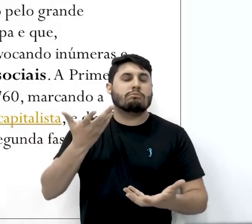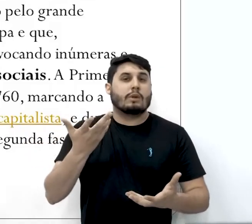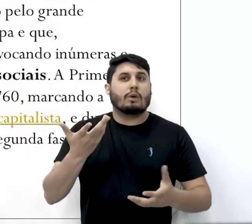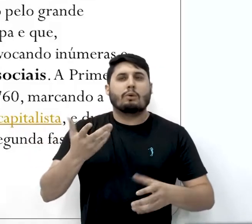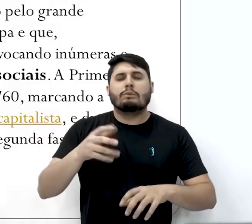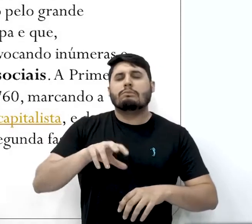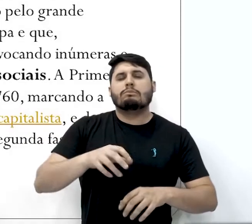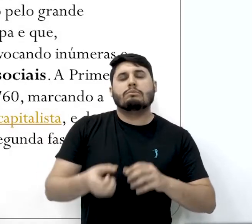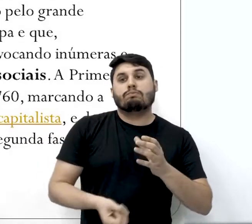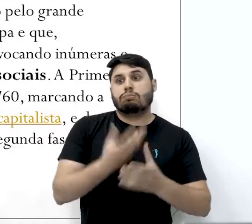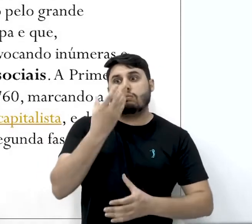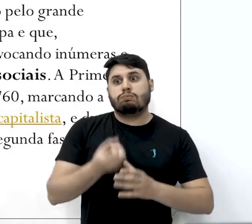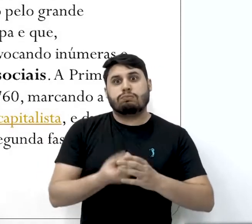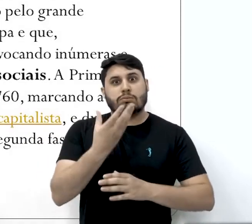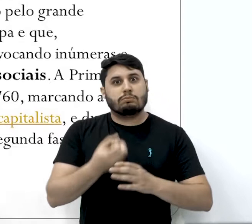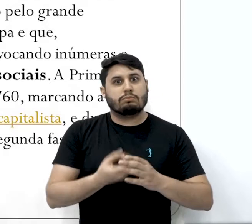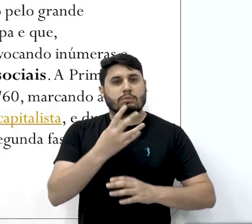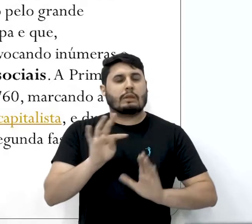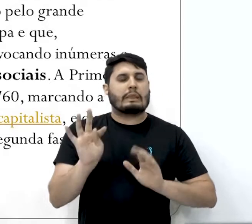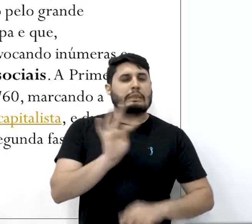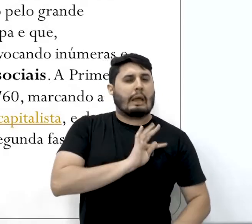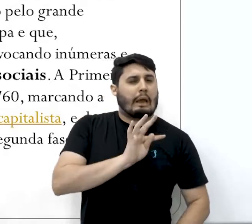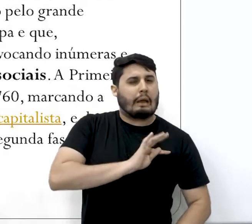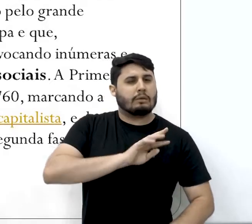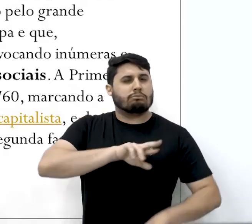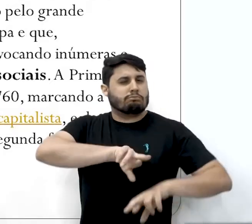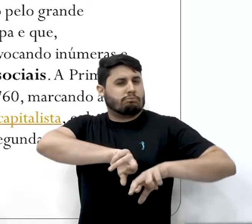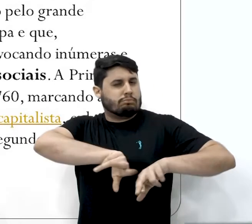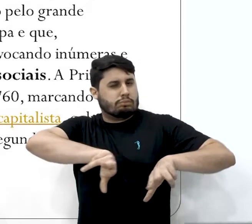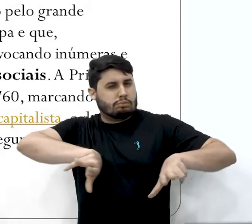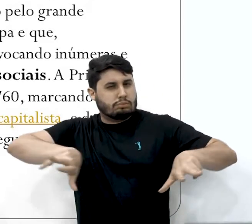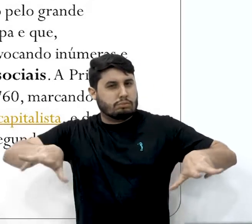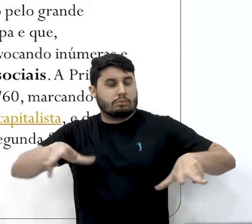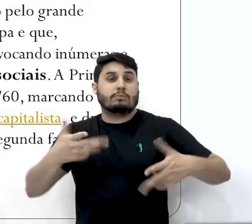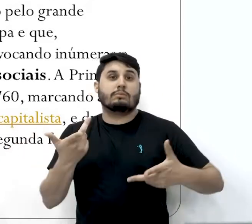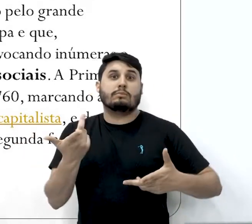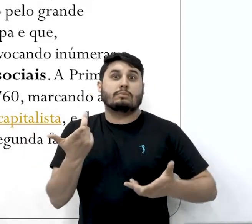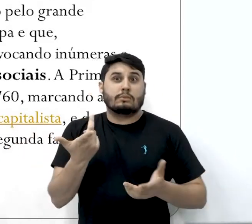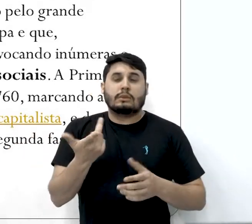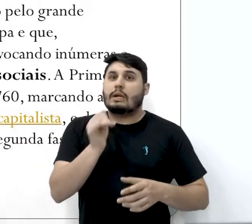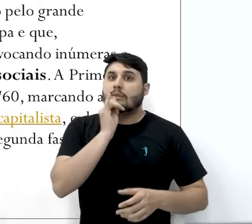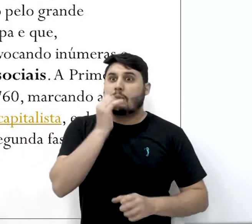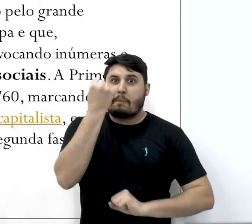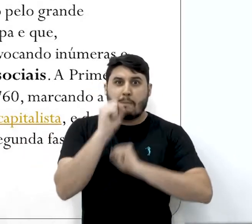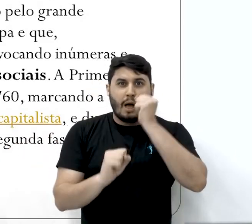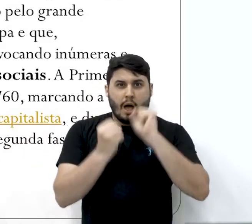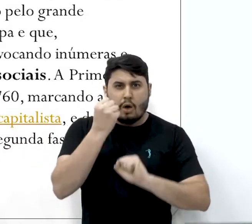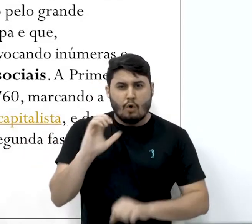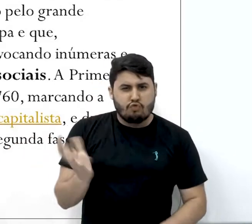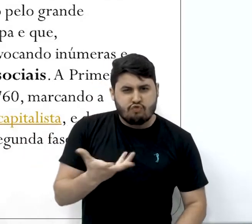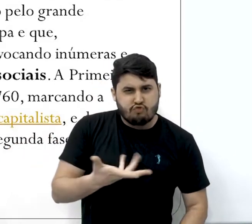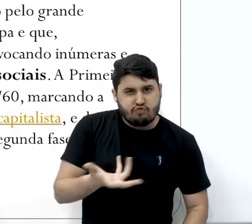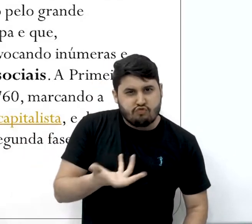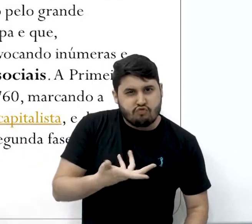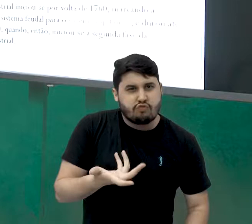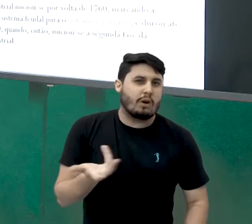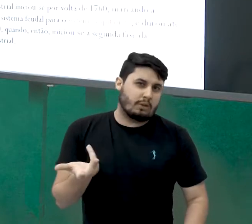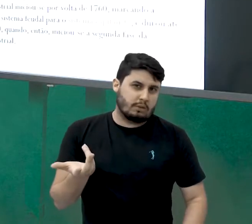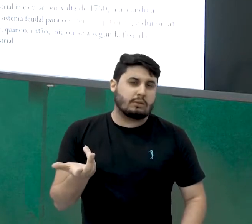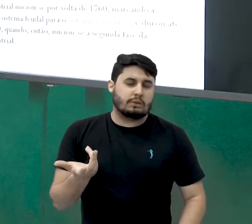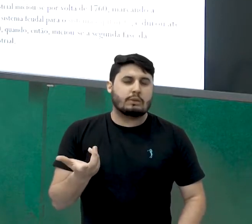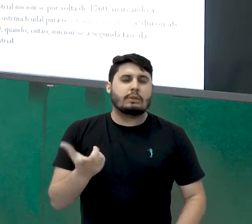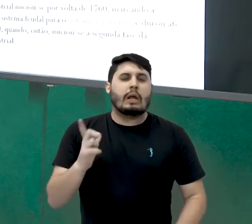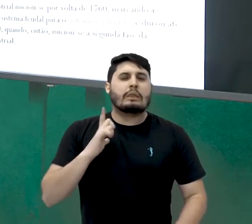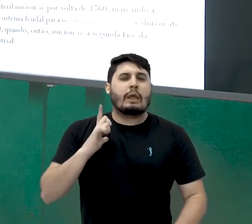as primeiras máquinas a vapor, a water framing, a spinning jenny, que eram máquinas pautadas na